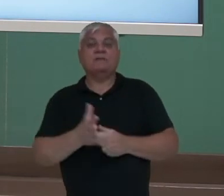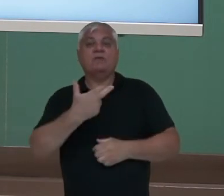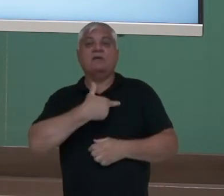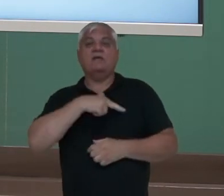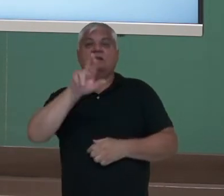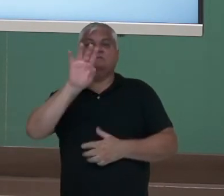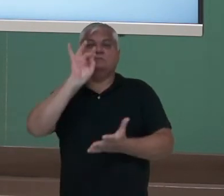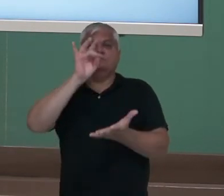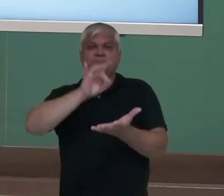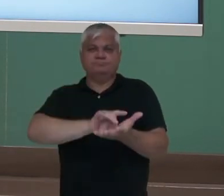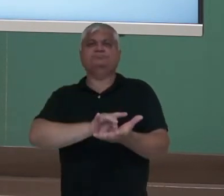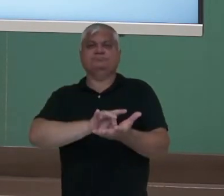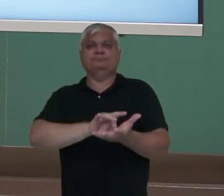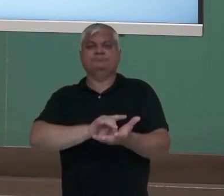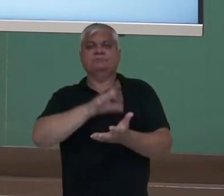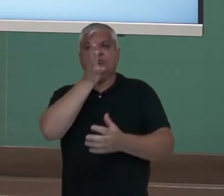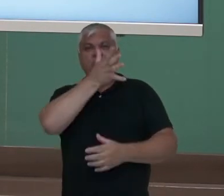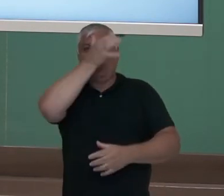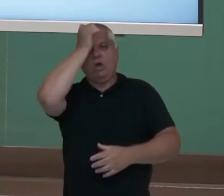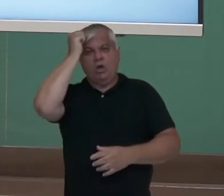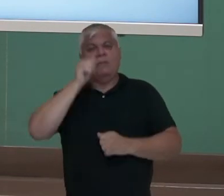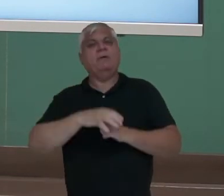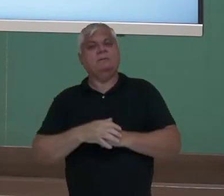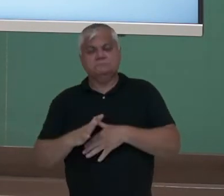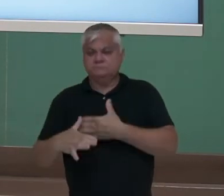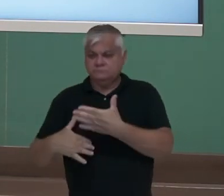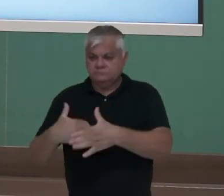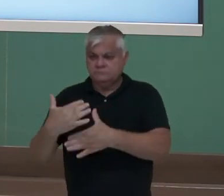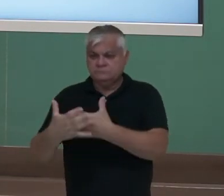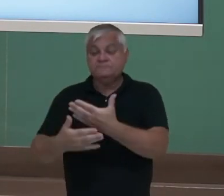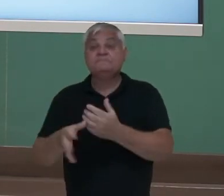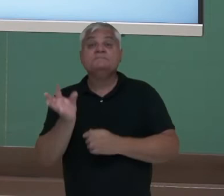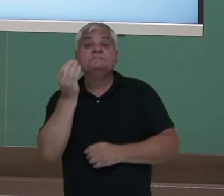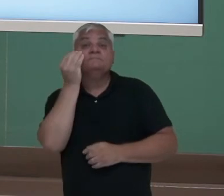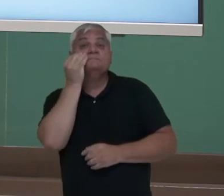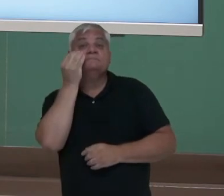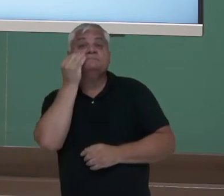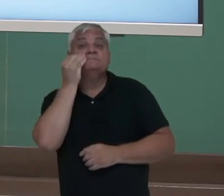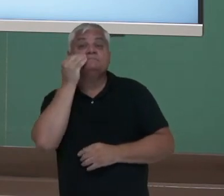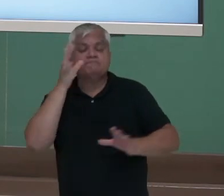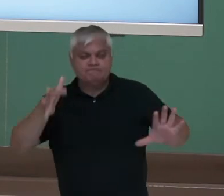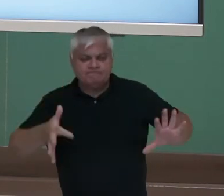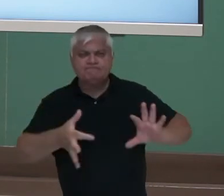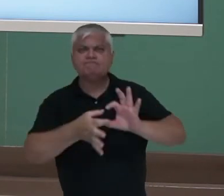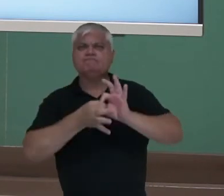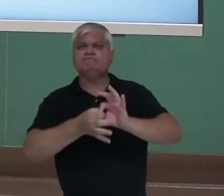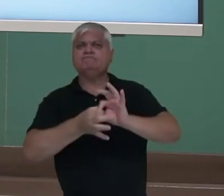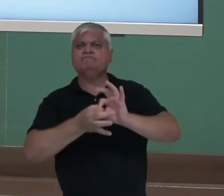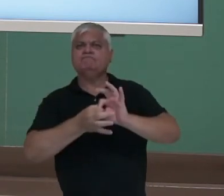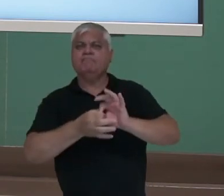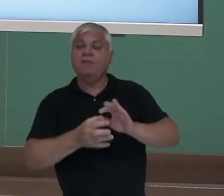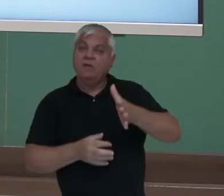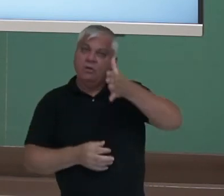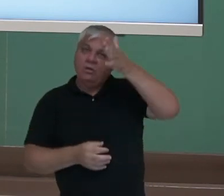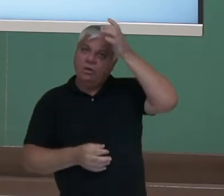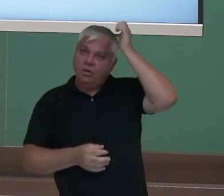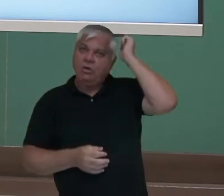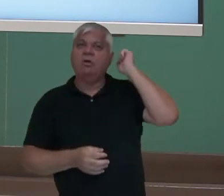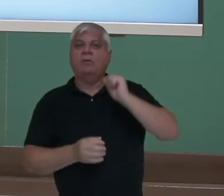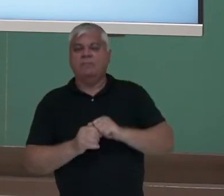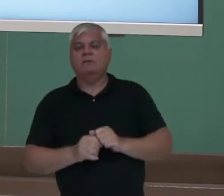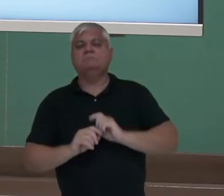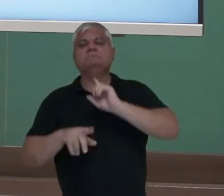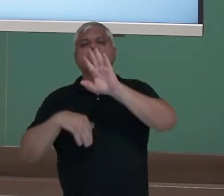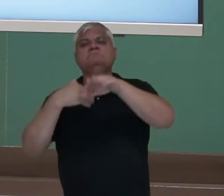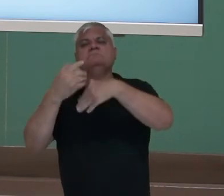religião oficial do Império Romano, em uma das últimas tentativas de manter a unidade do Império Romano antes da sua queda no